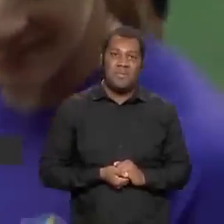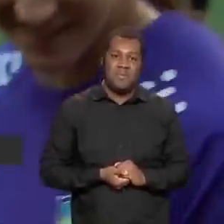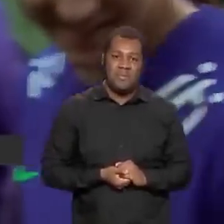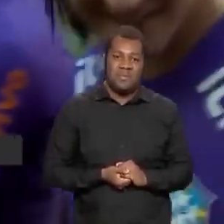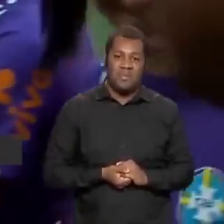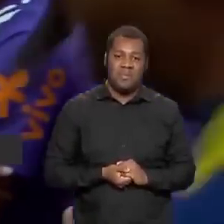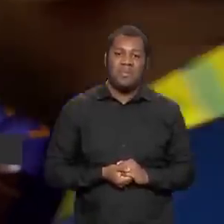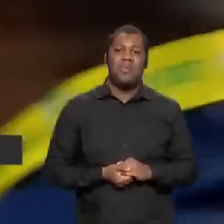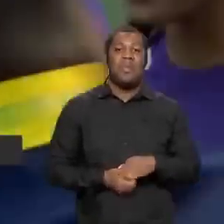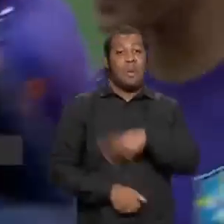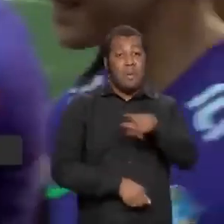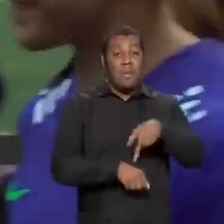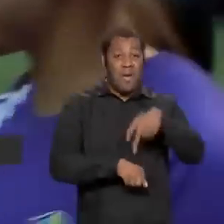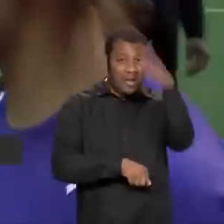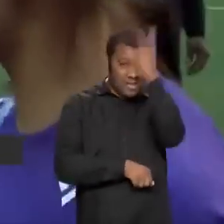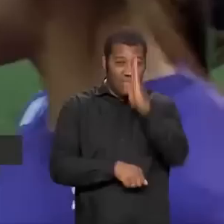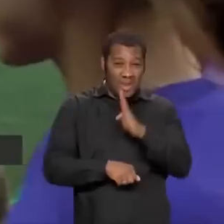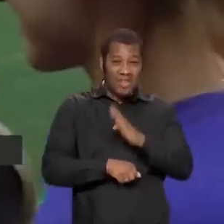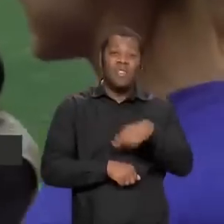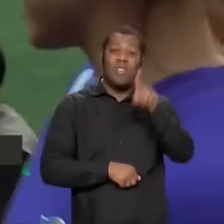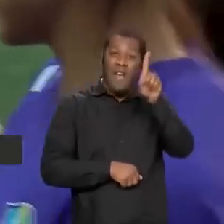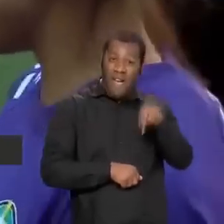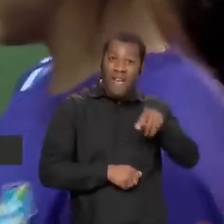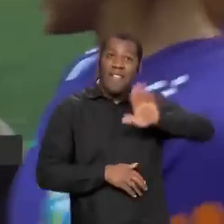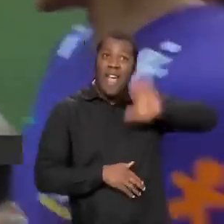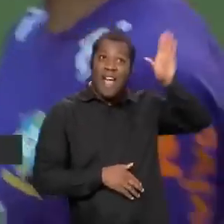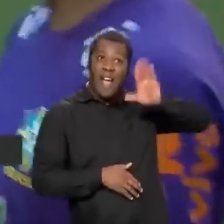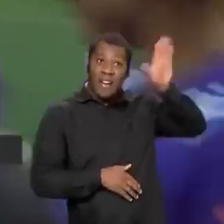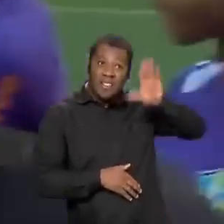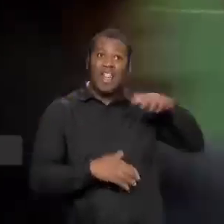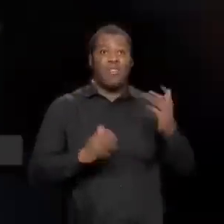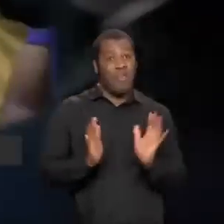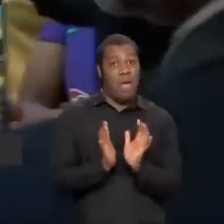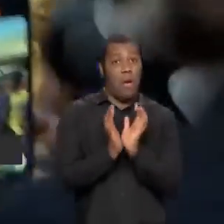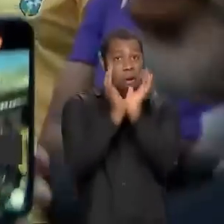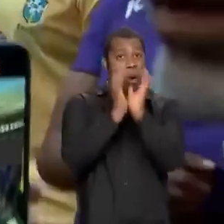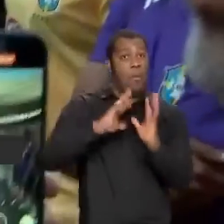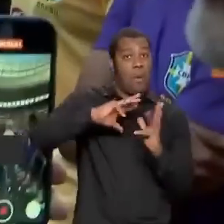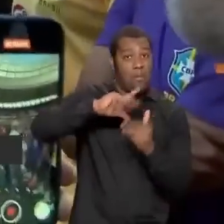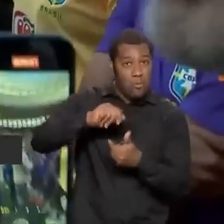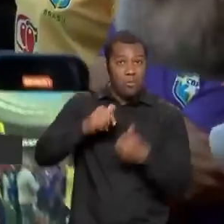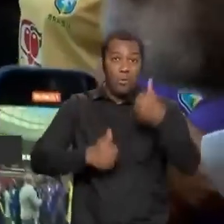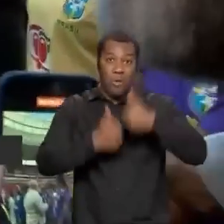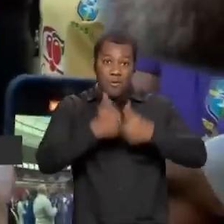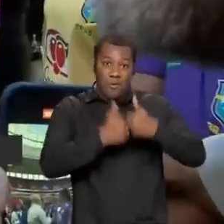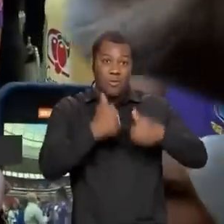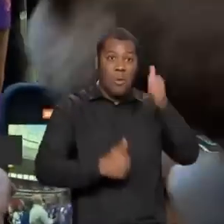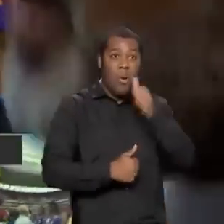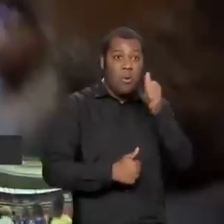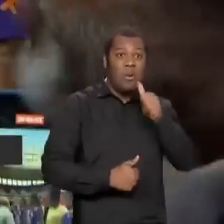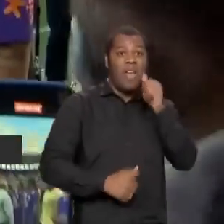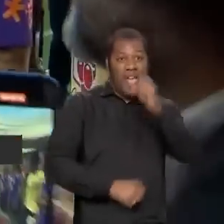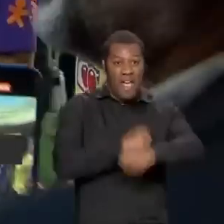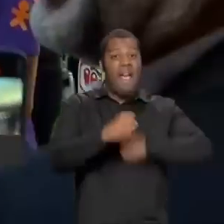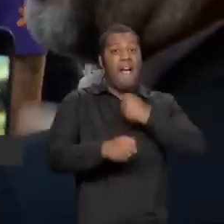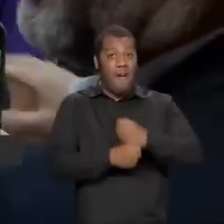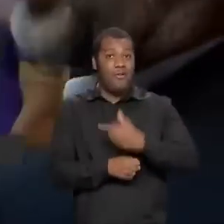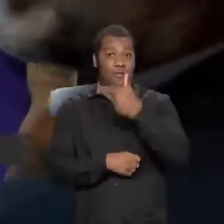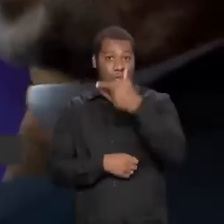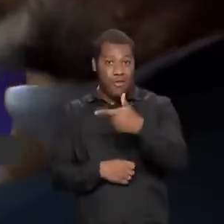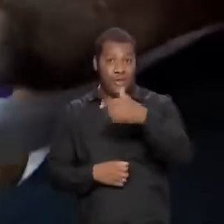O Brasil é um dos países candidatos a sediar a Copa do Mundo Feminina de